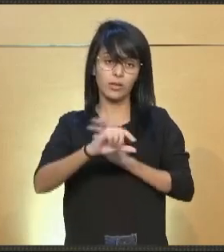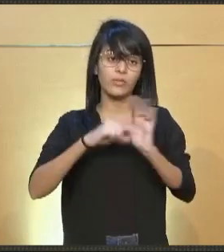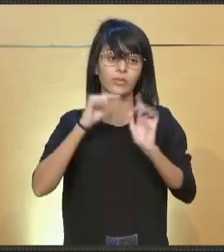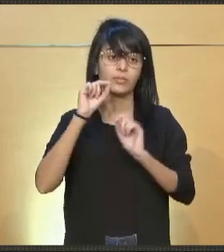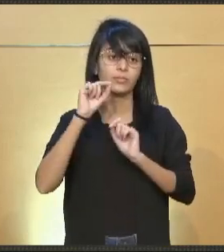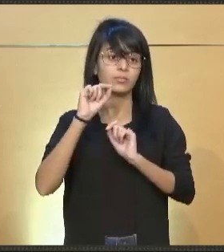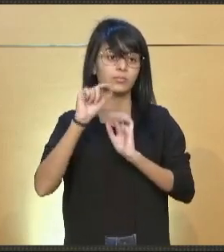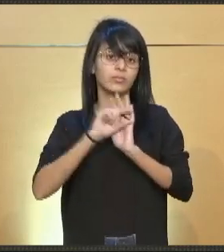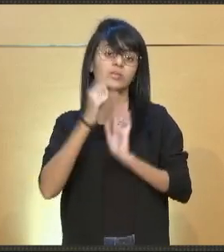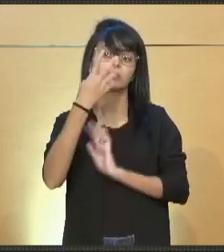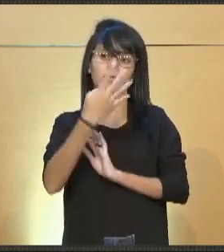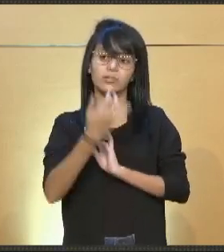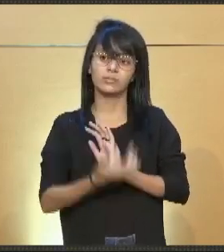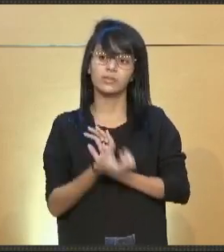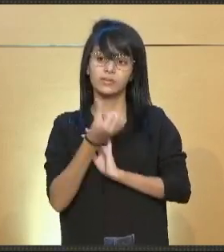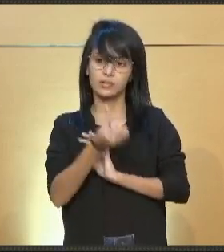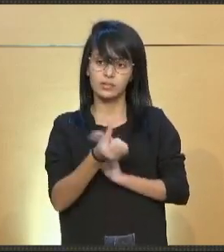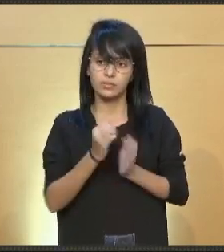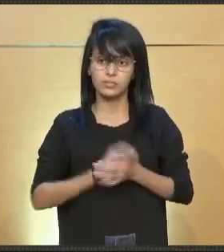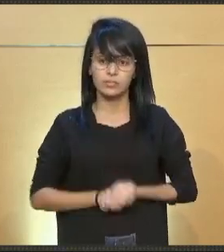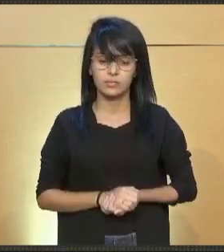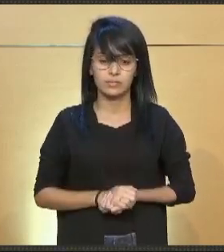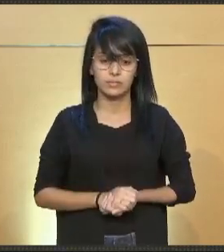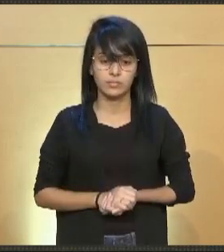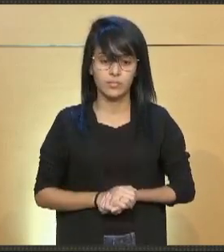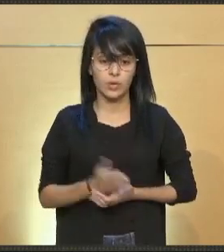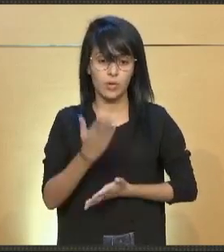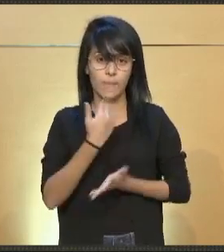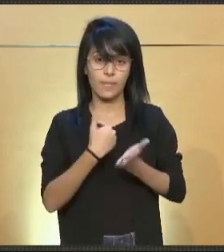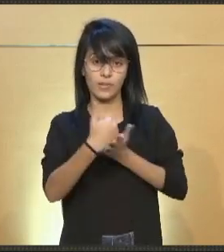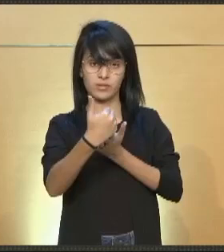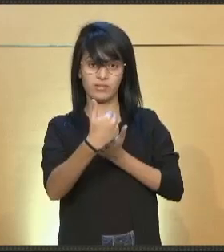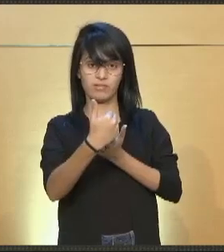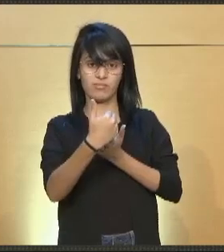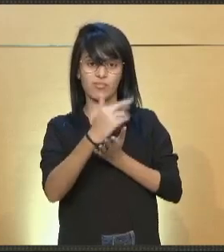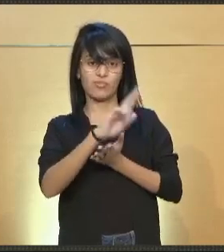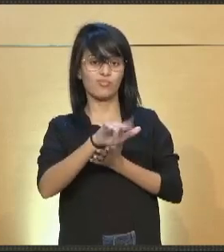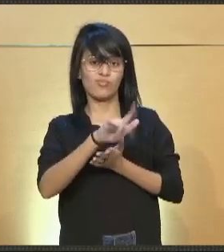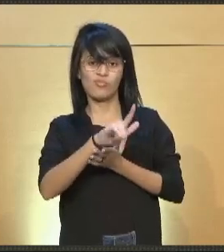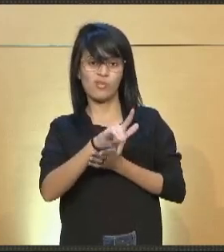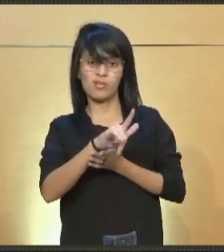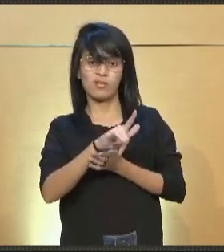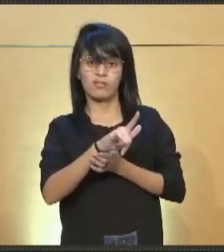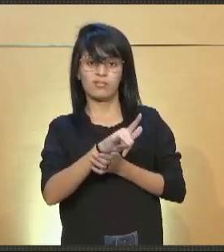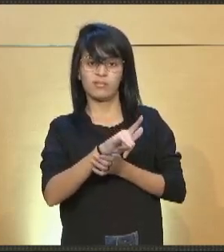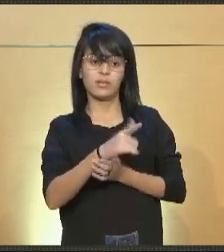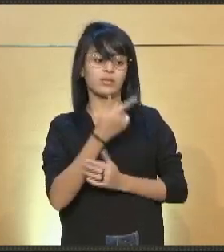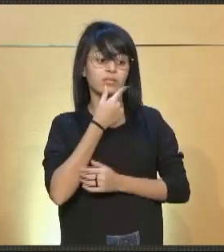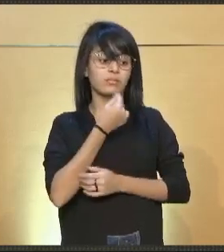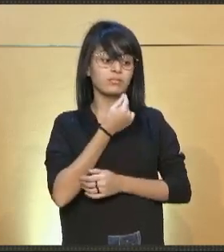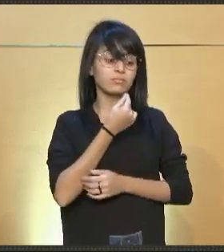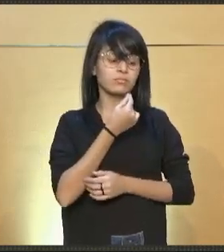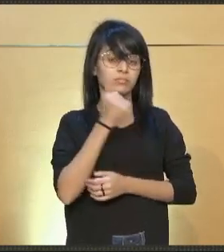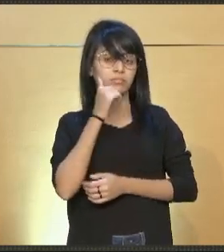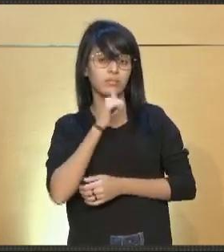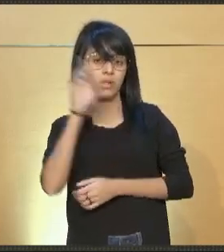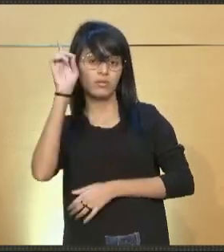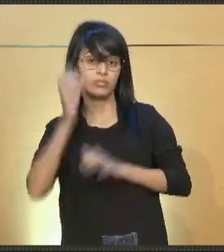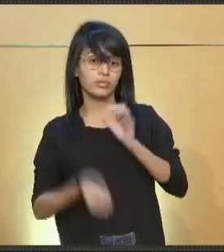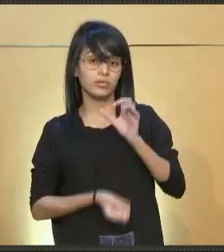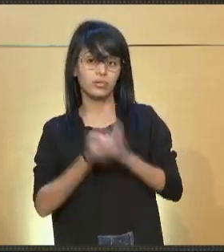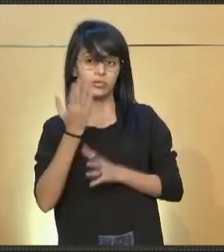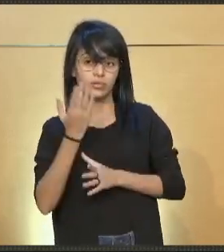versículo 4 a 6. Ele diz que, num princípio, não era assim. Deus fez macho e fêmea,